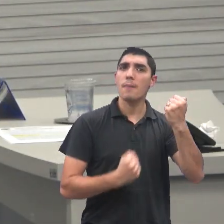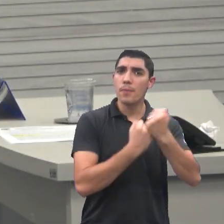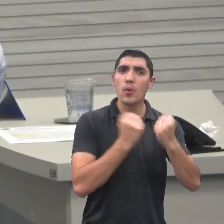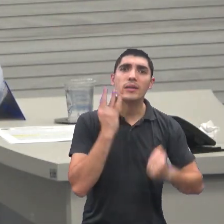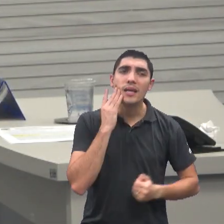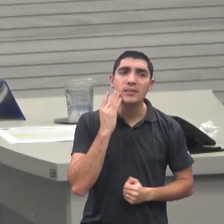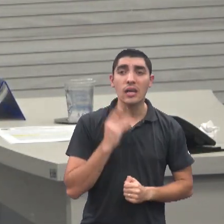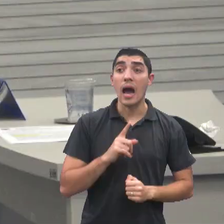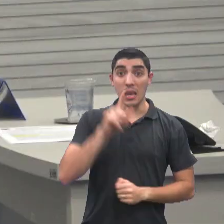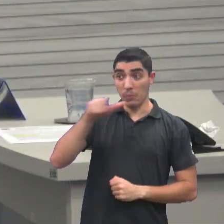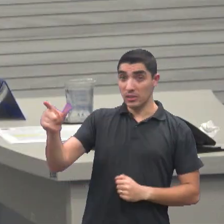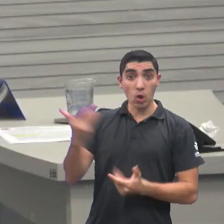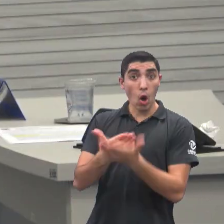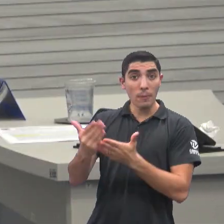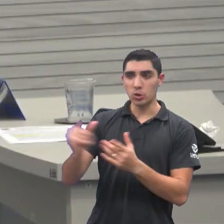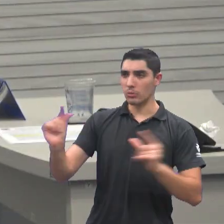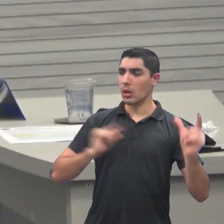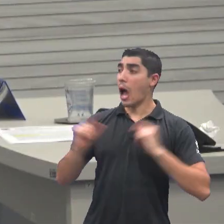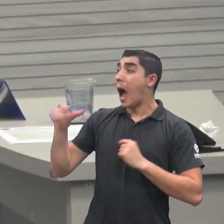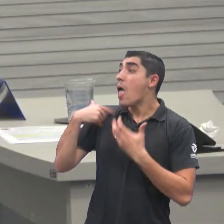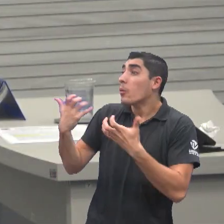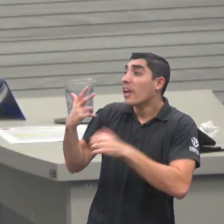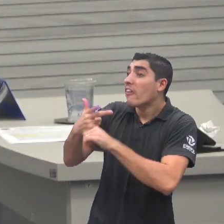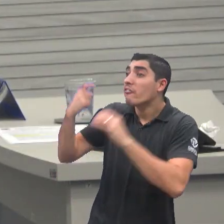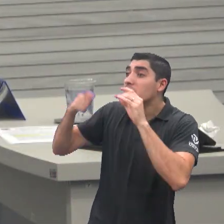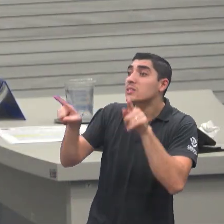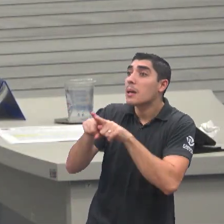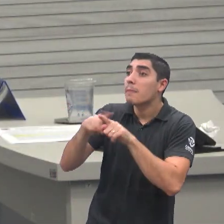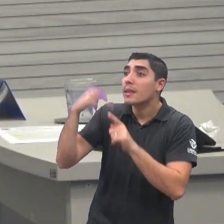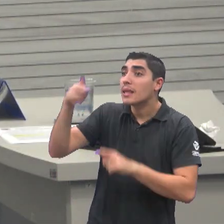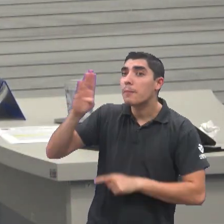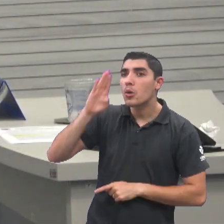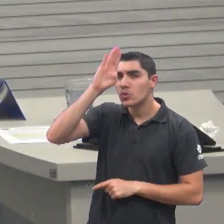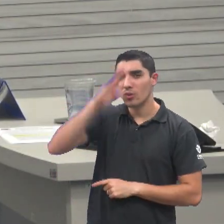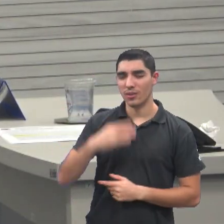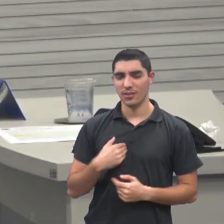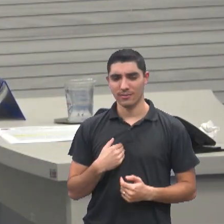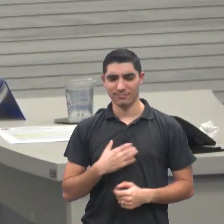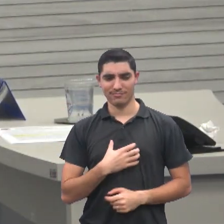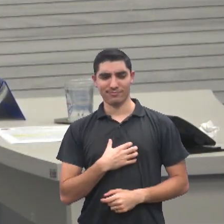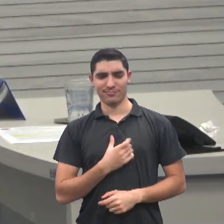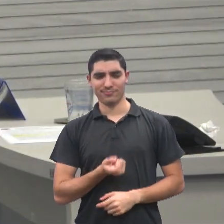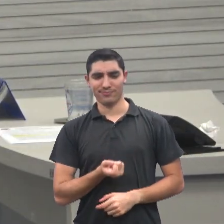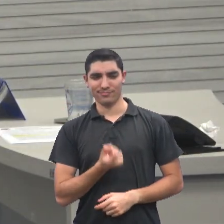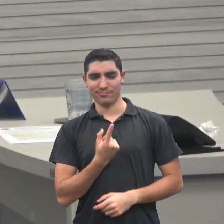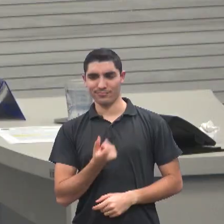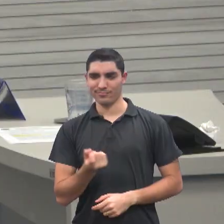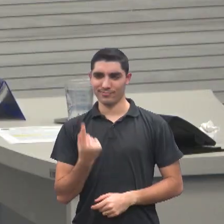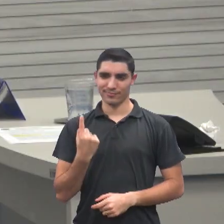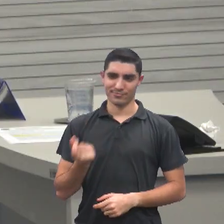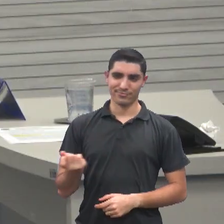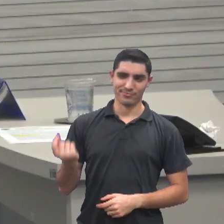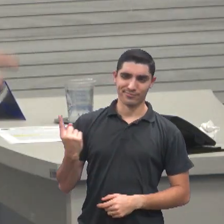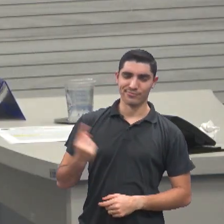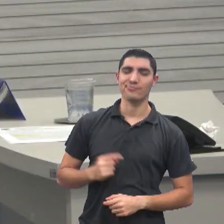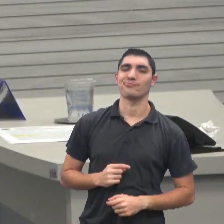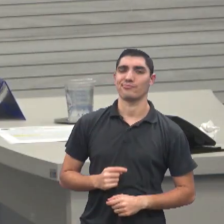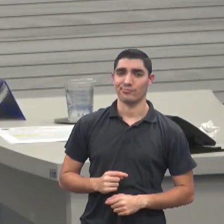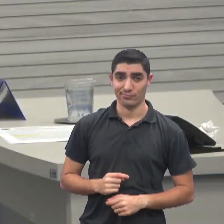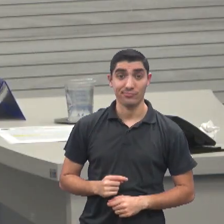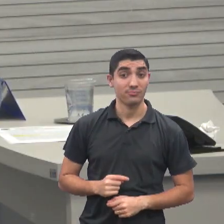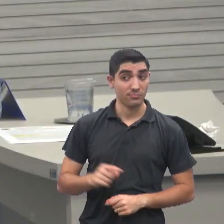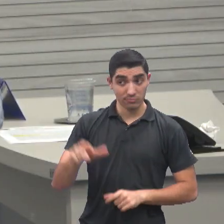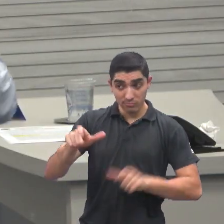Não tá boa, você recua. Não é? Então, são coisas que fizeram, tá certo? Tanto no